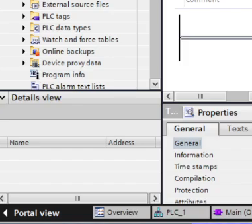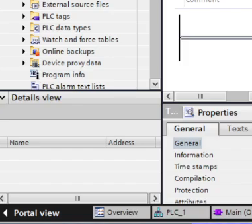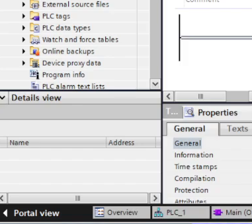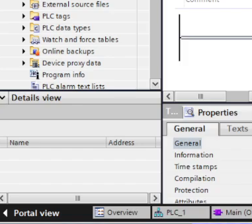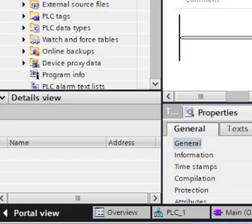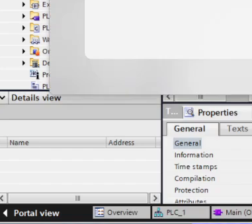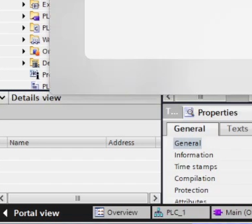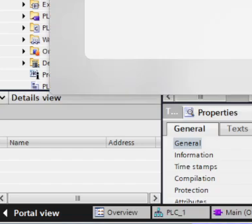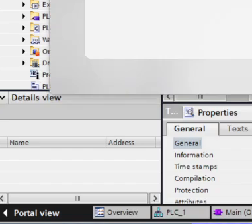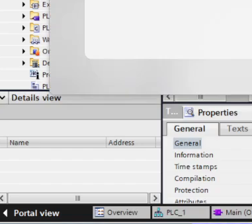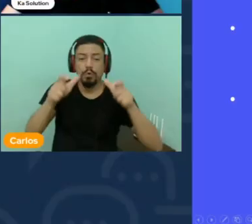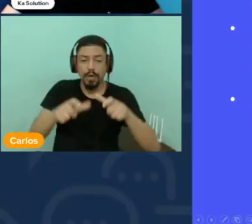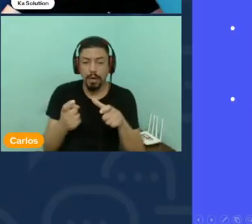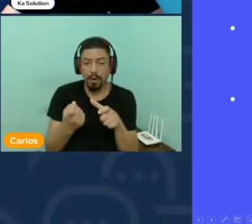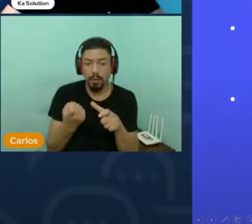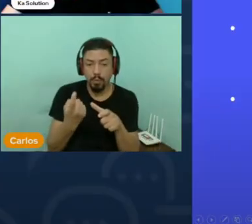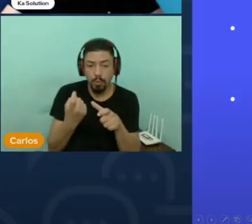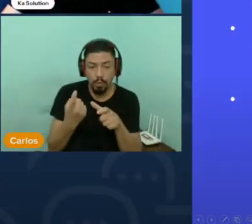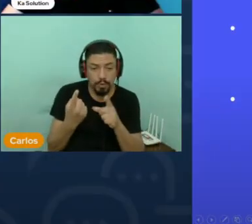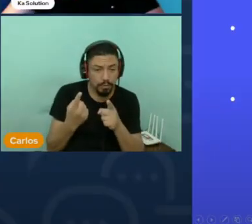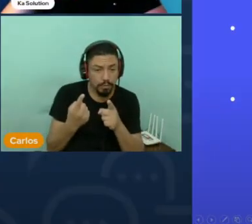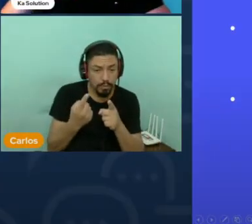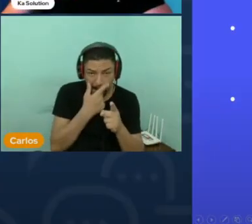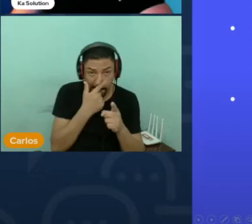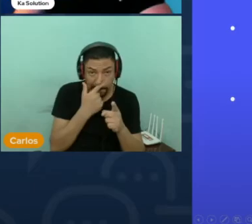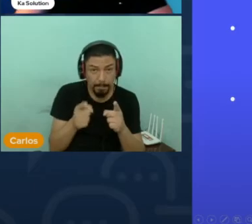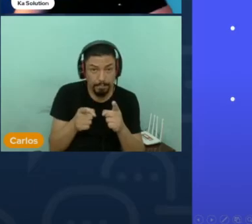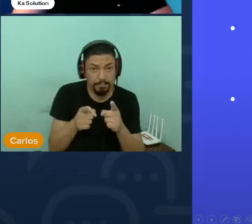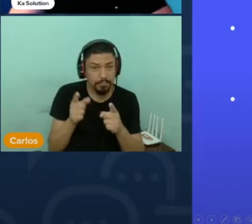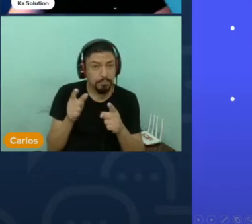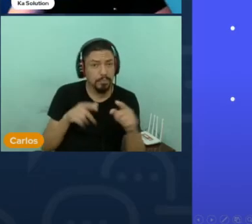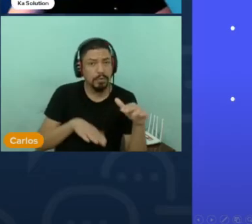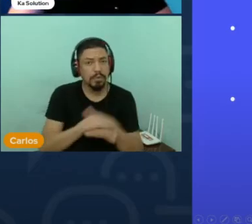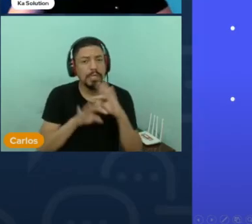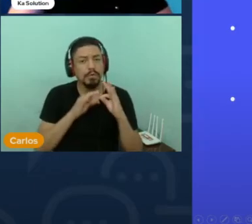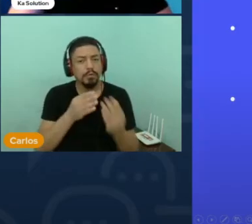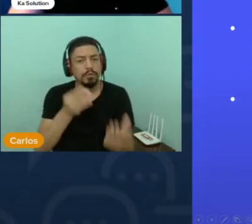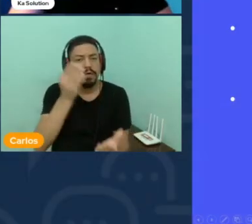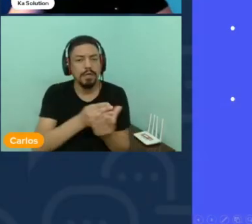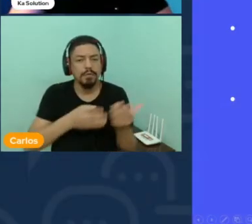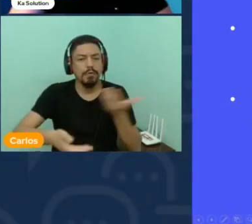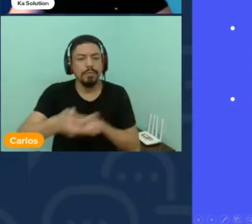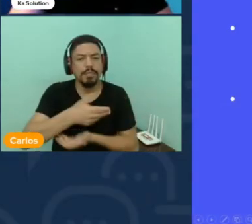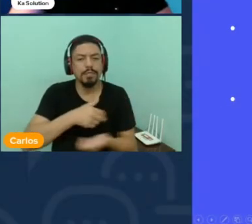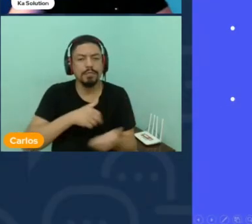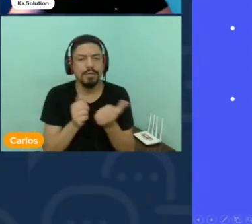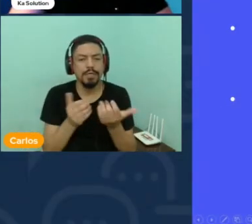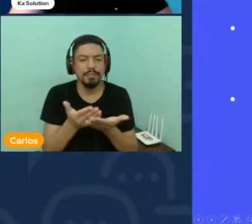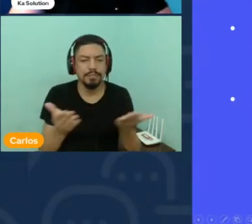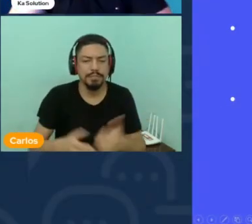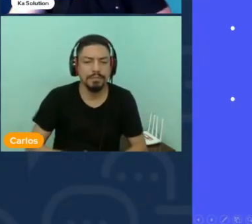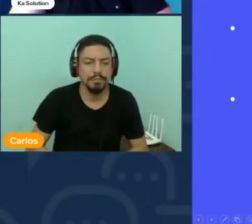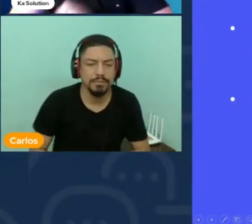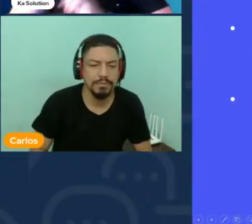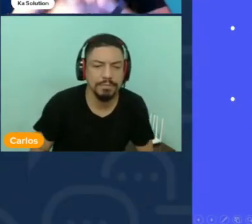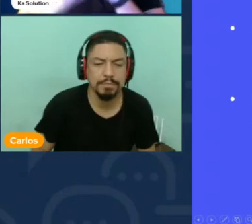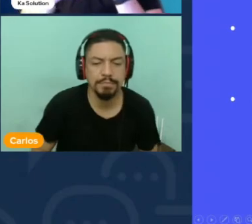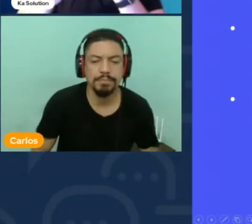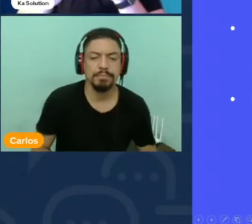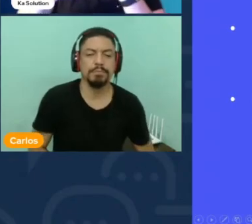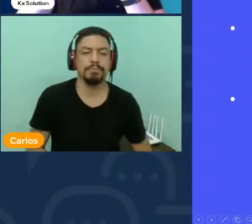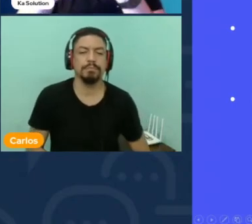servidores consultam todos os arquivos que são compartilhados com eles. Então,